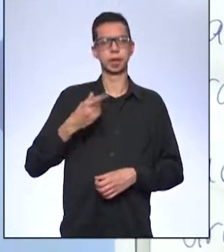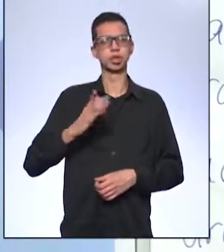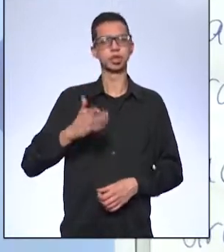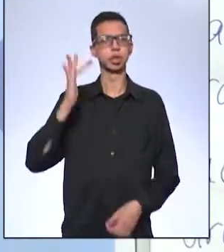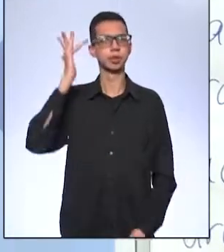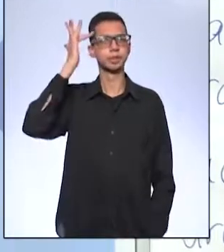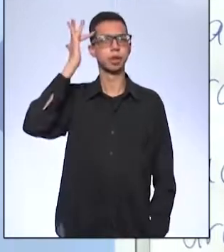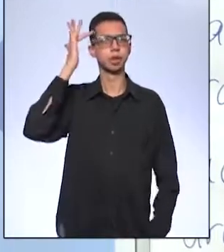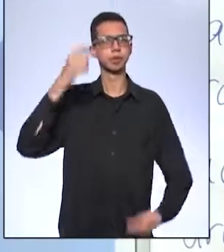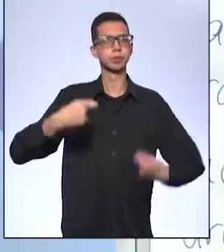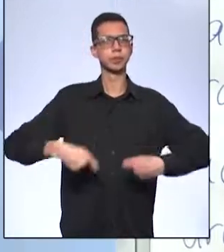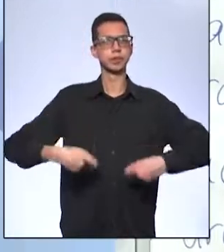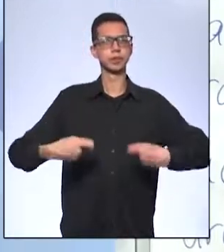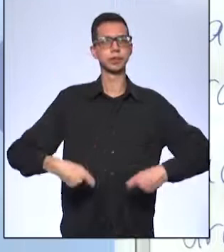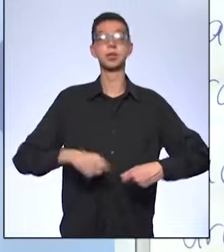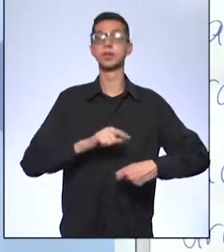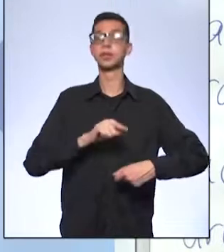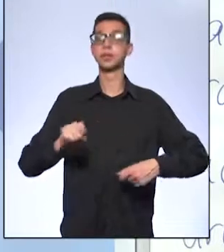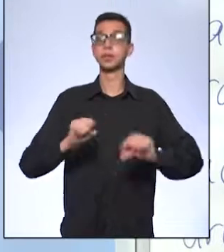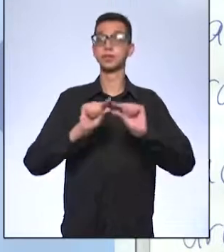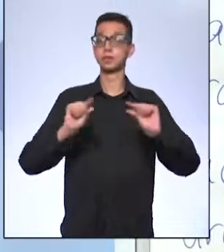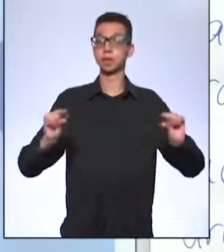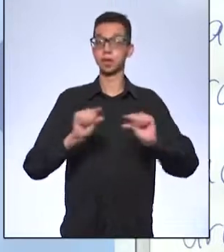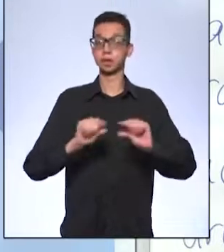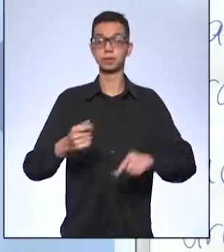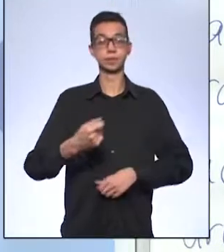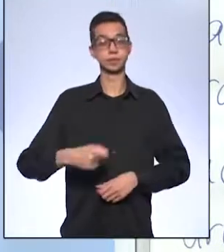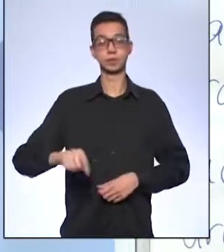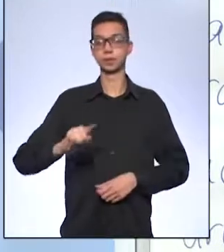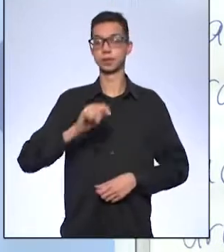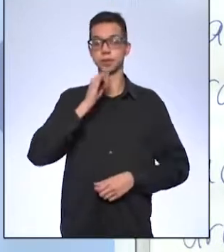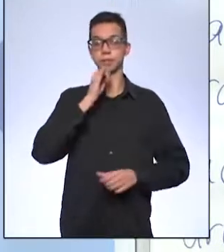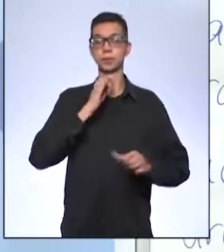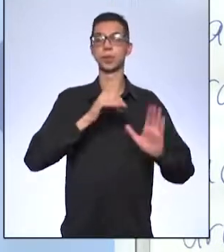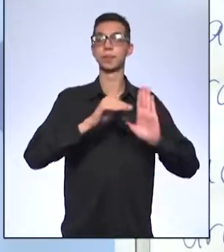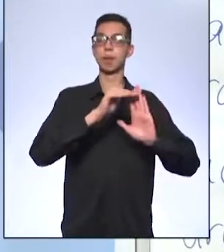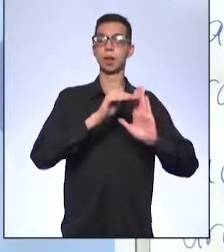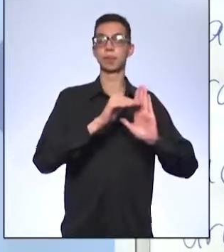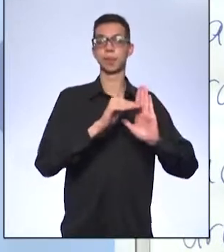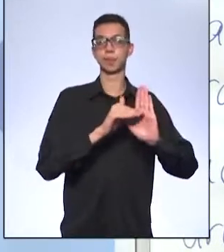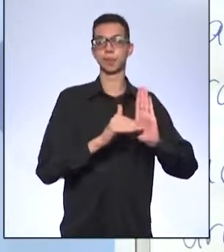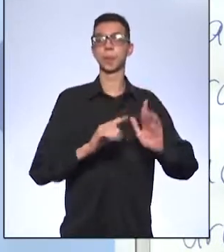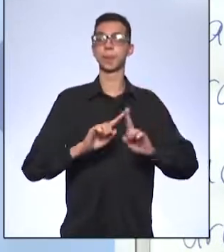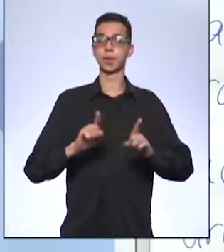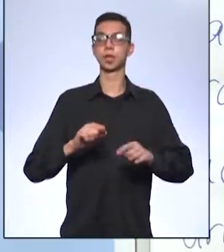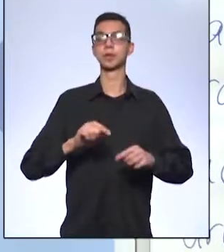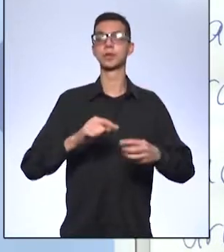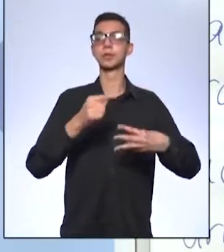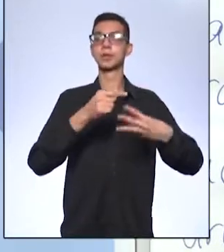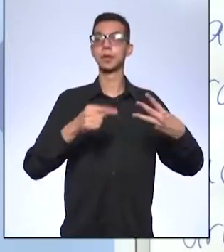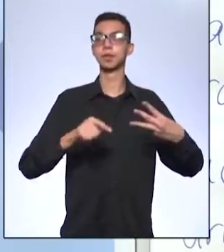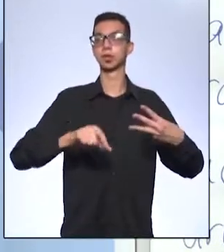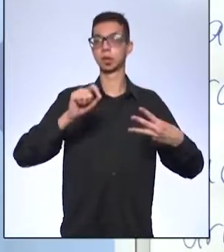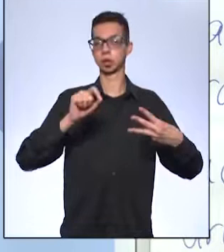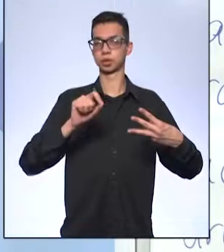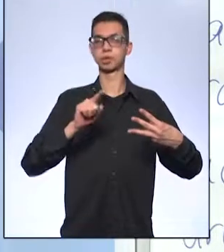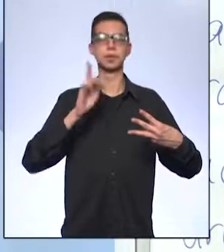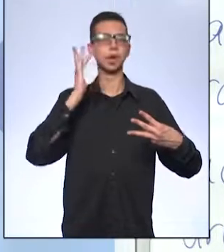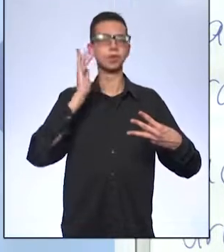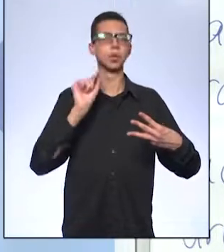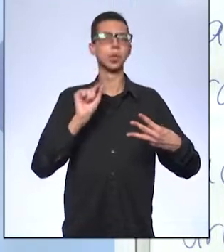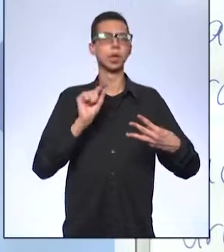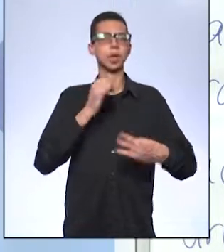frases, vocês não precisam fazer na ordem, escolham 3 desses e coloca quanto você acha que consome cada aparelho. Você